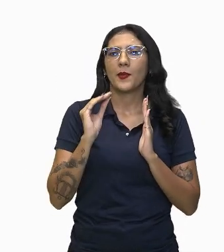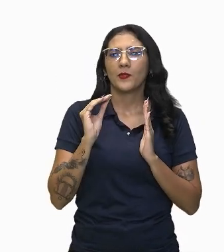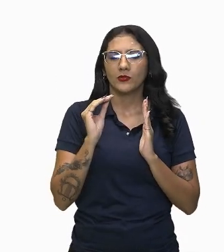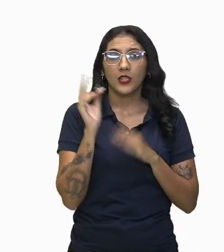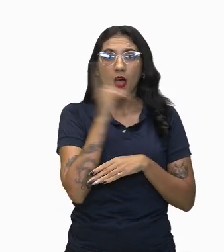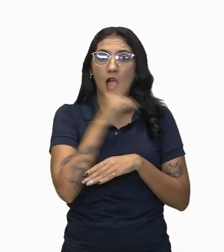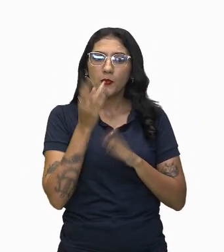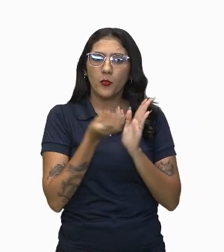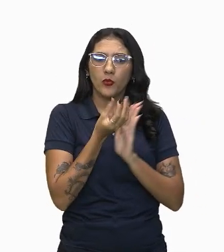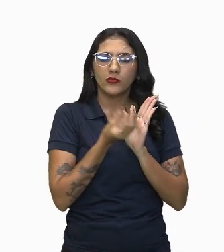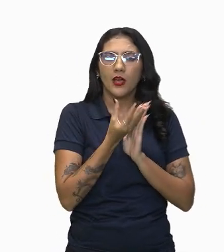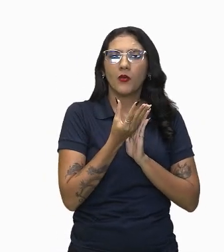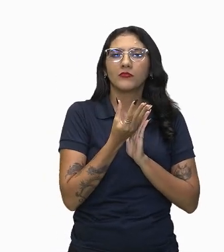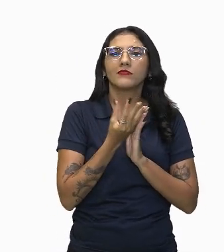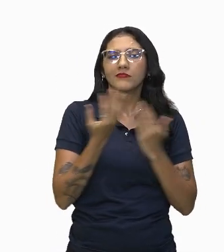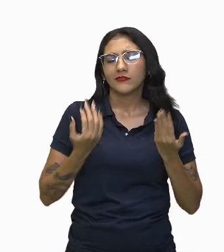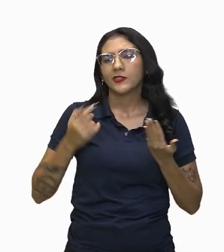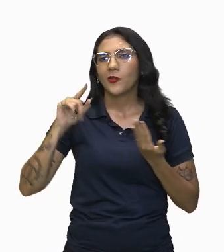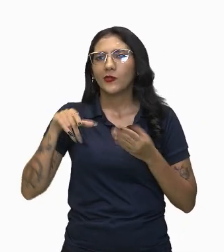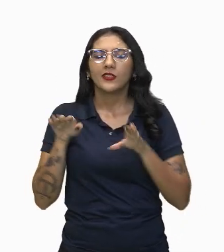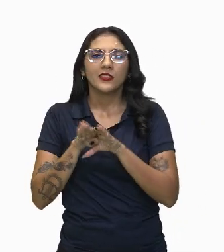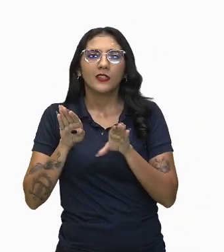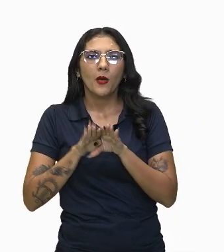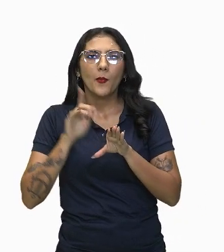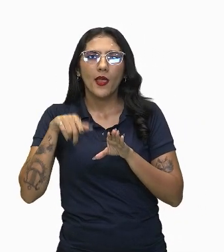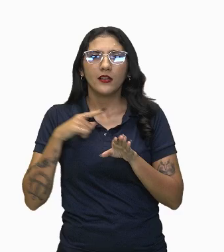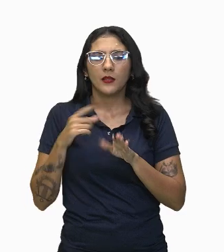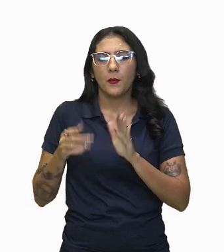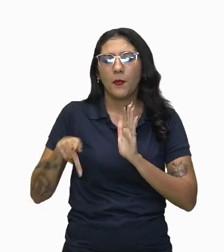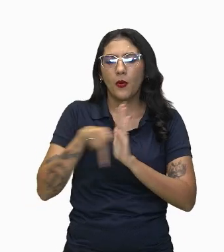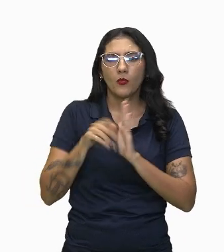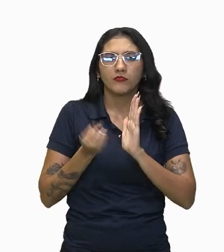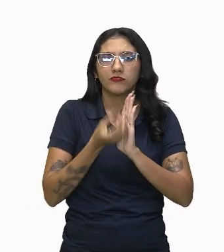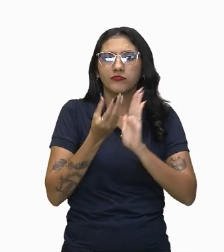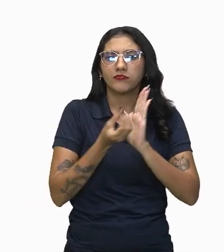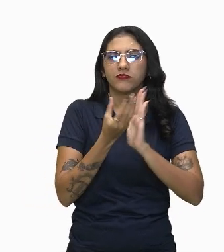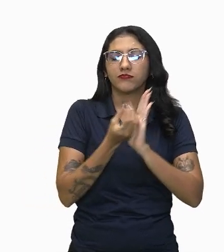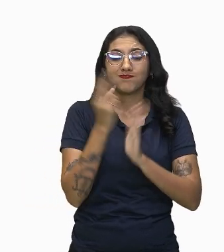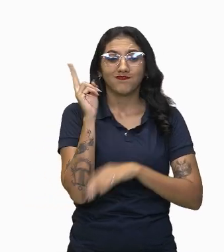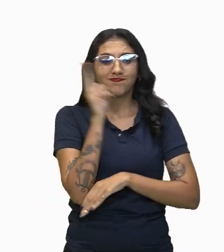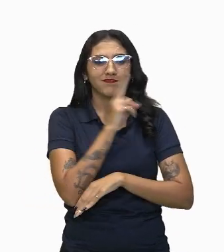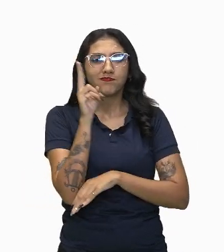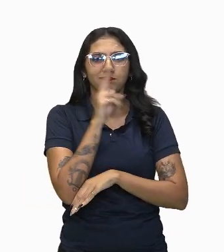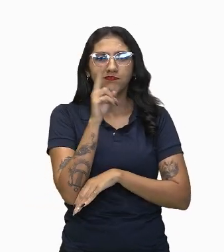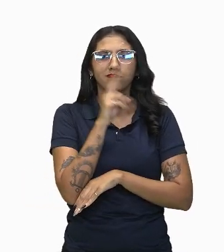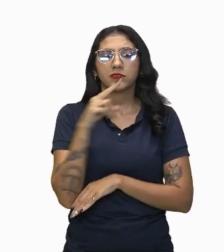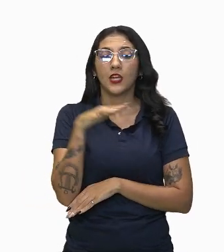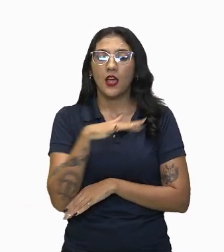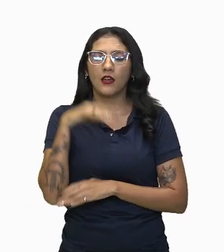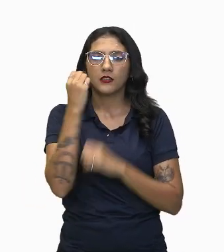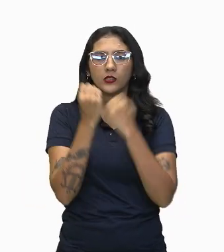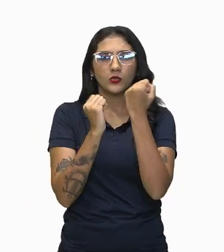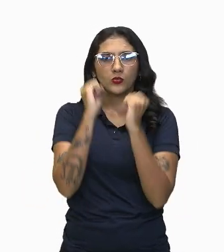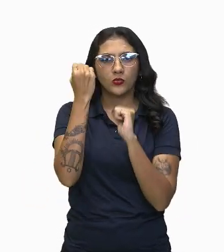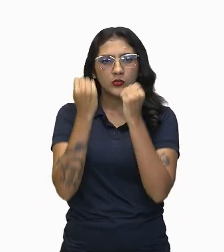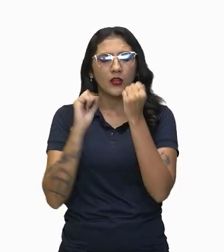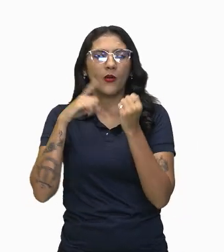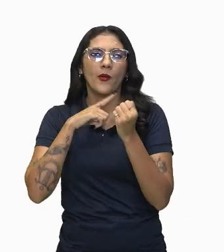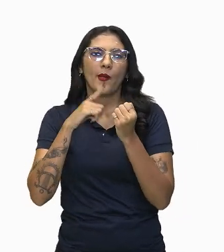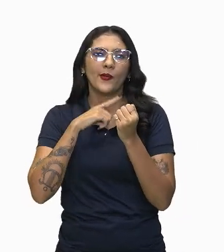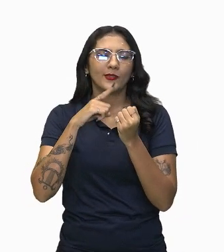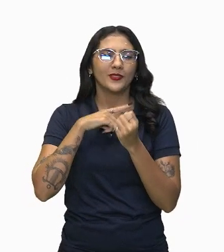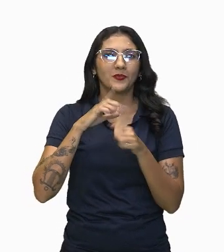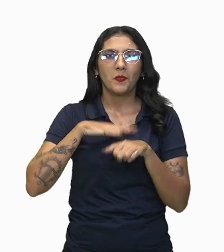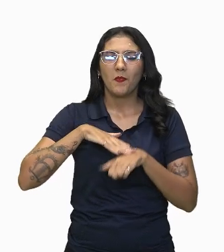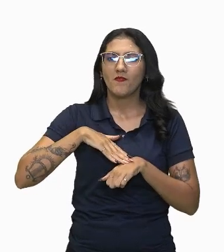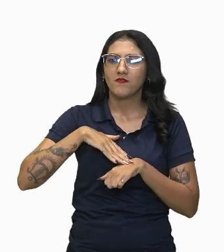vai acelerar a produção industrial e fazer com que as indústrias elas passem a produzir